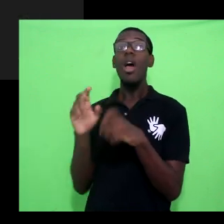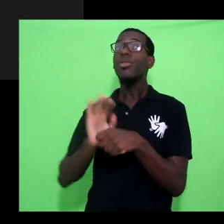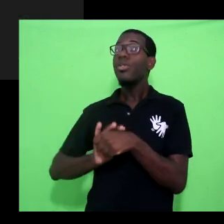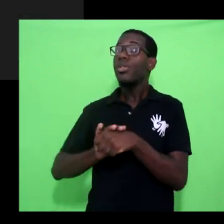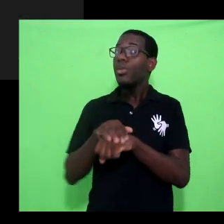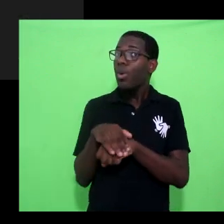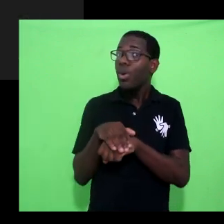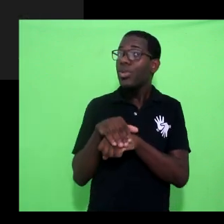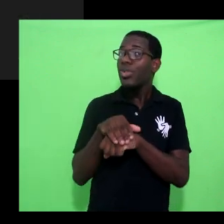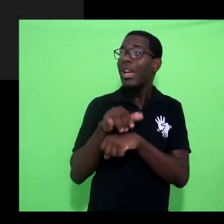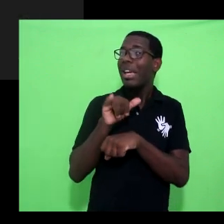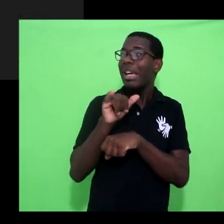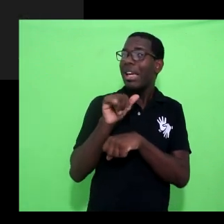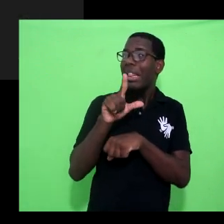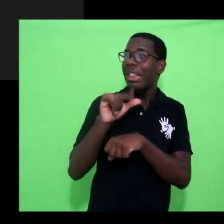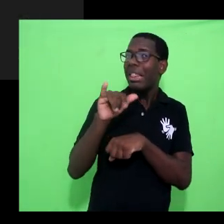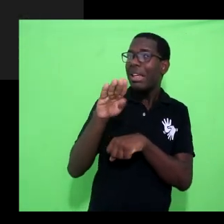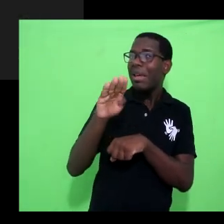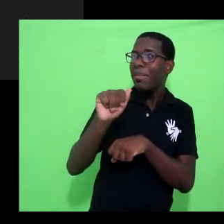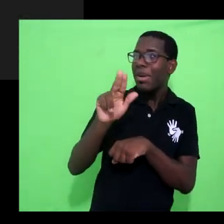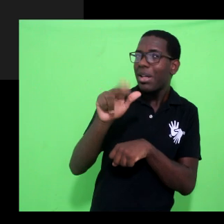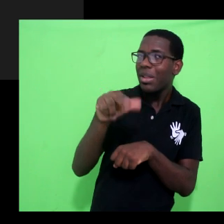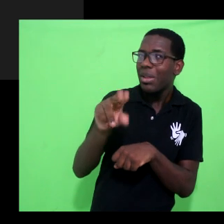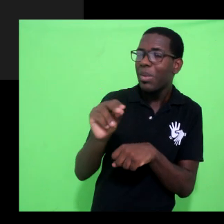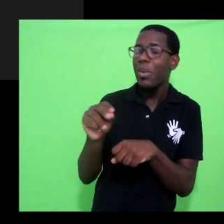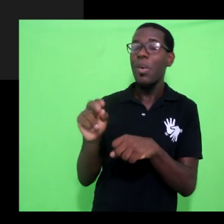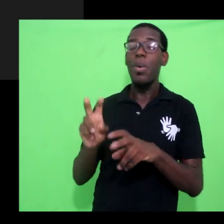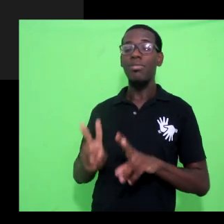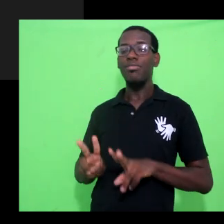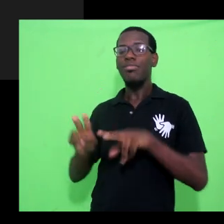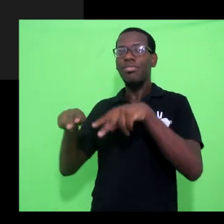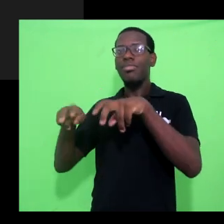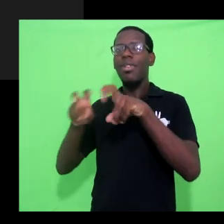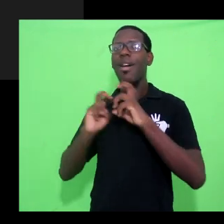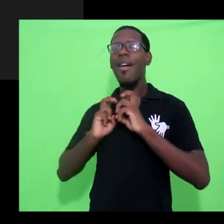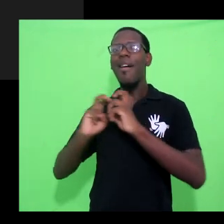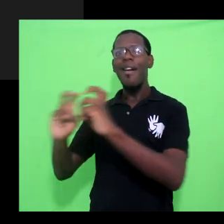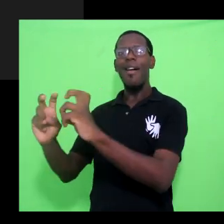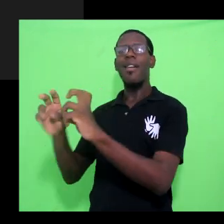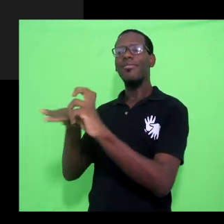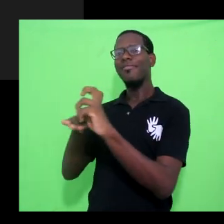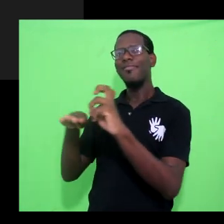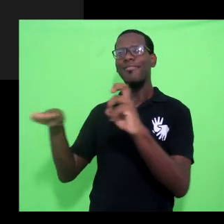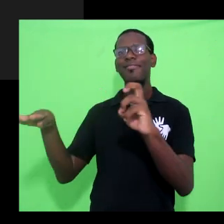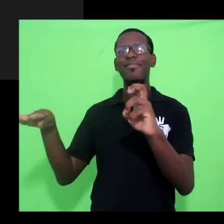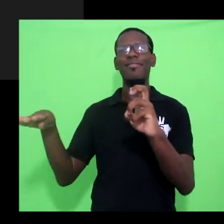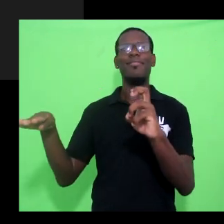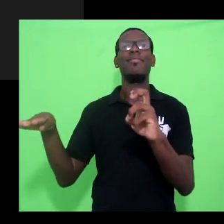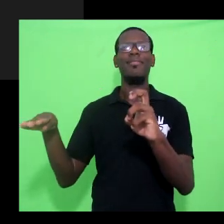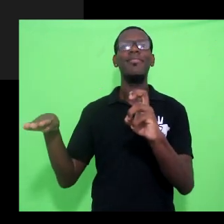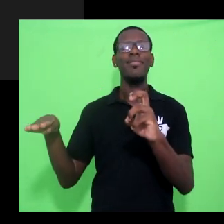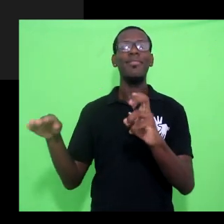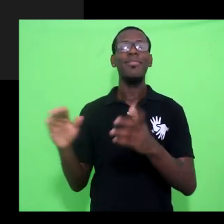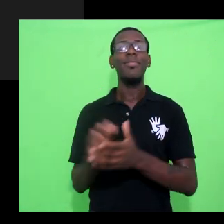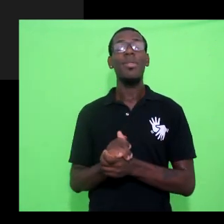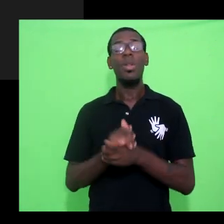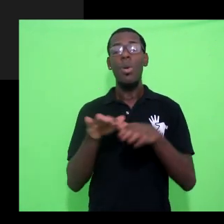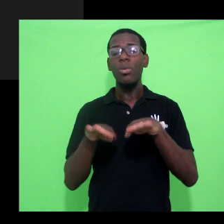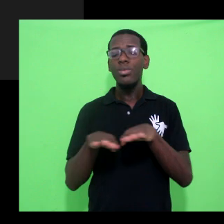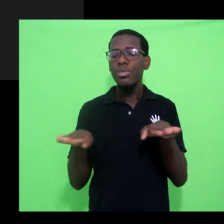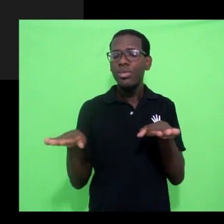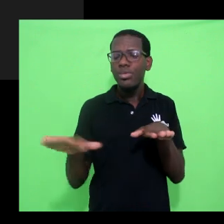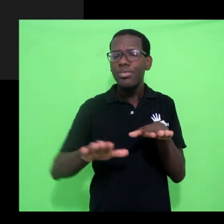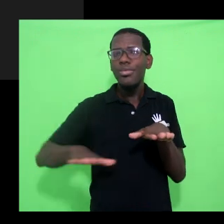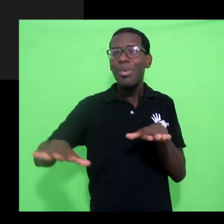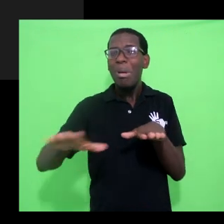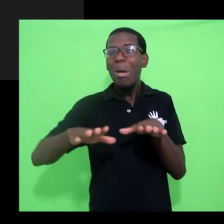para Monte Líbano, dormimos na plataforma, sem barraca, né? A mão nossa tralha no chão,